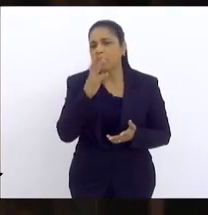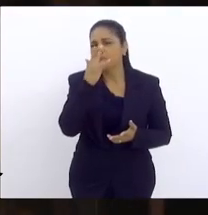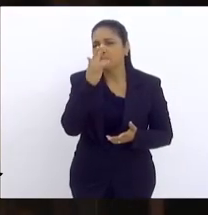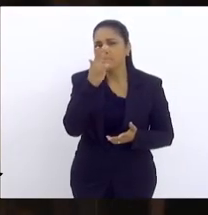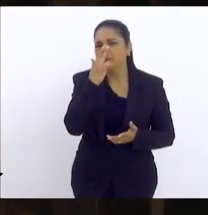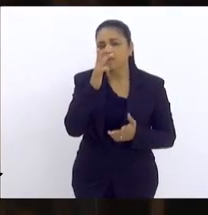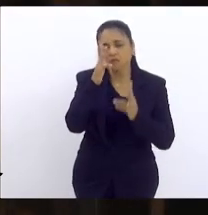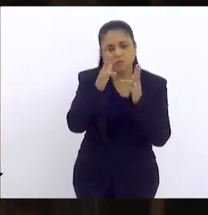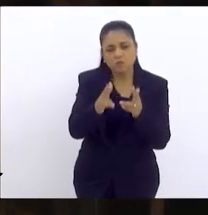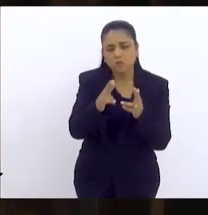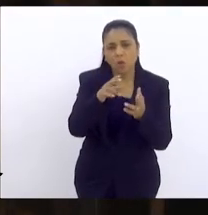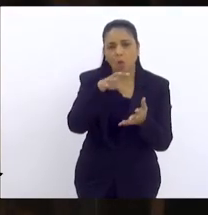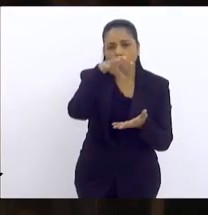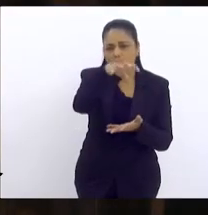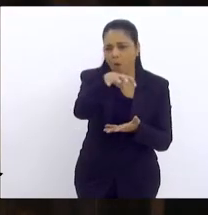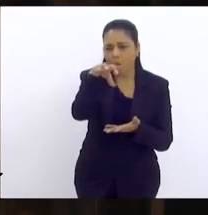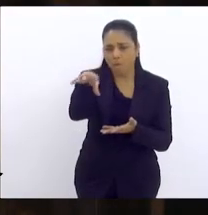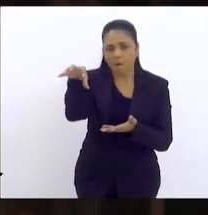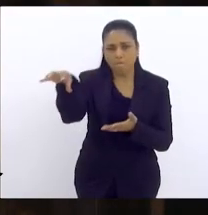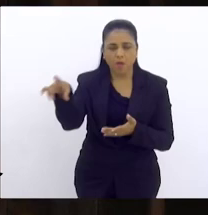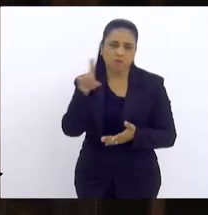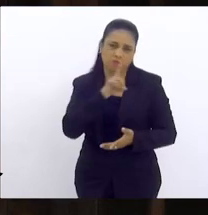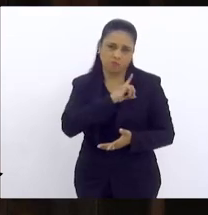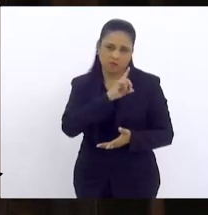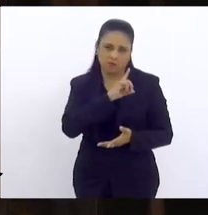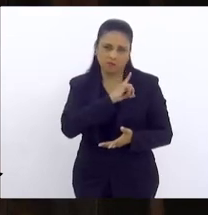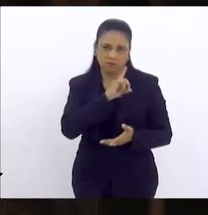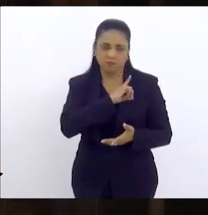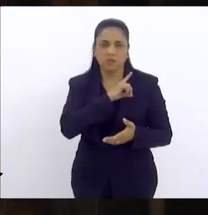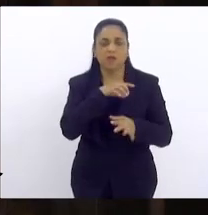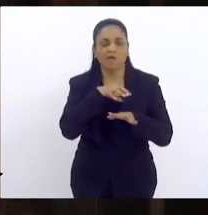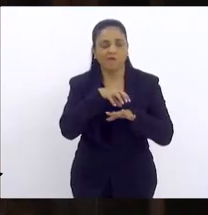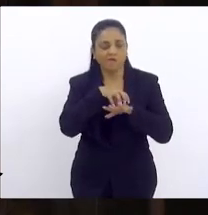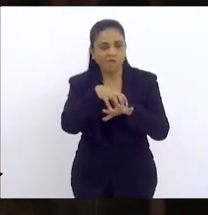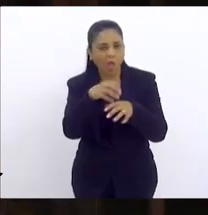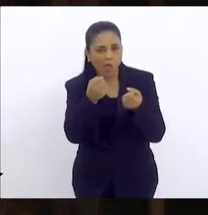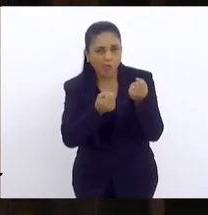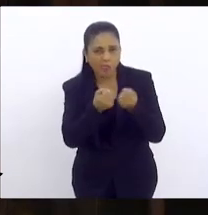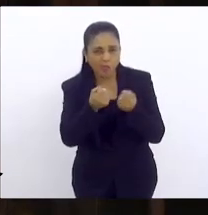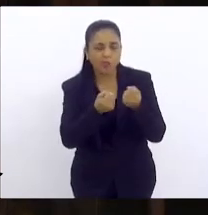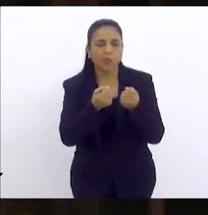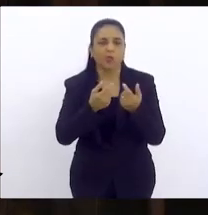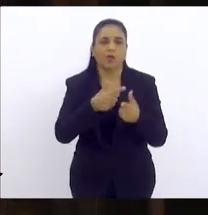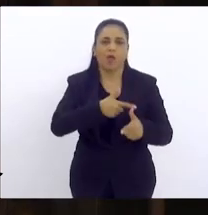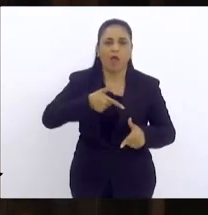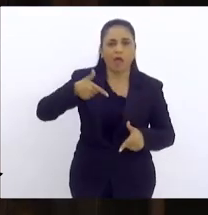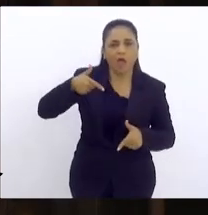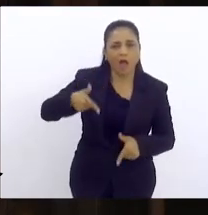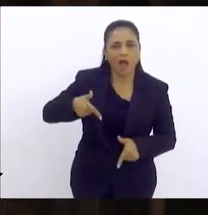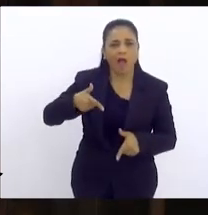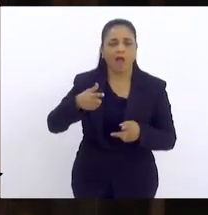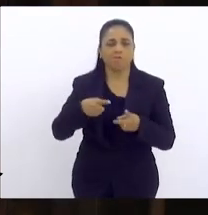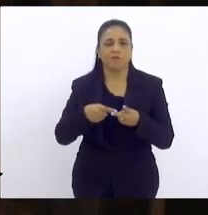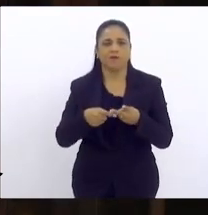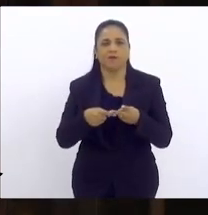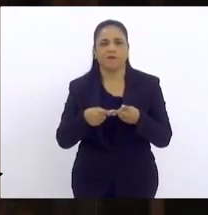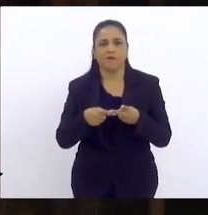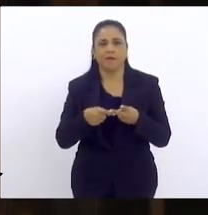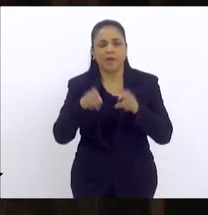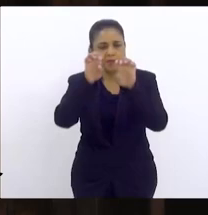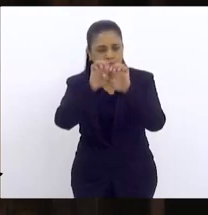outras unidades no que se refere a logística de viaturas adequadas armamento a placa